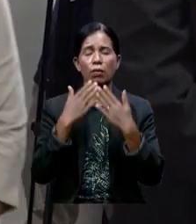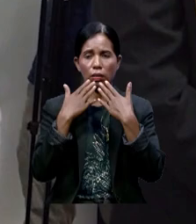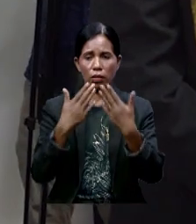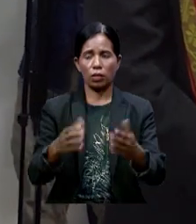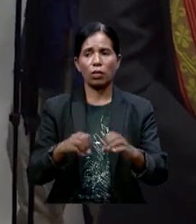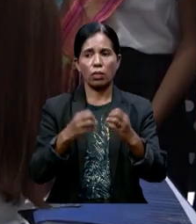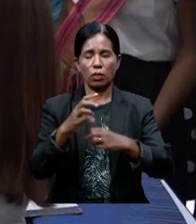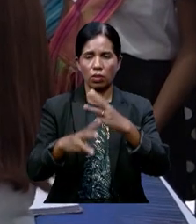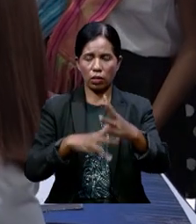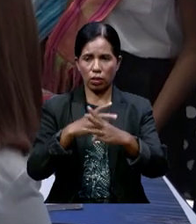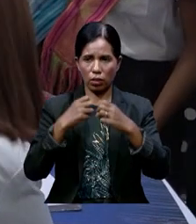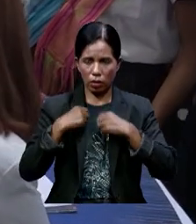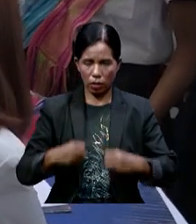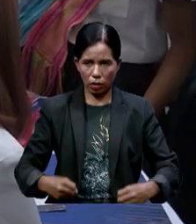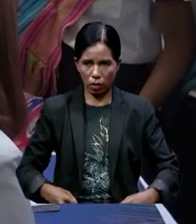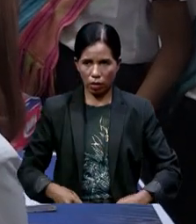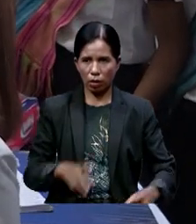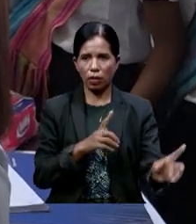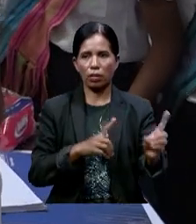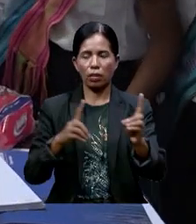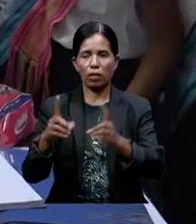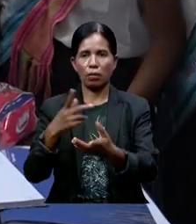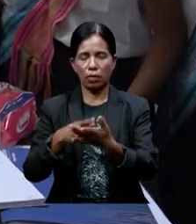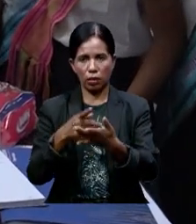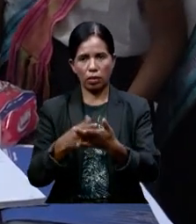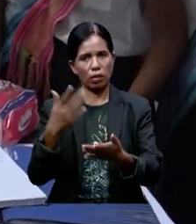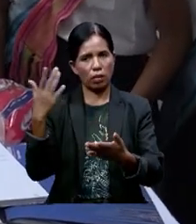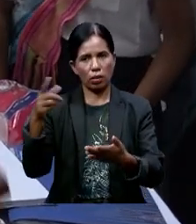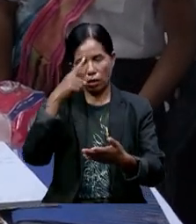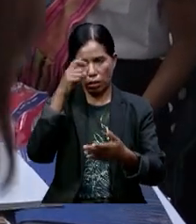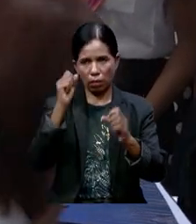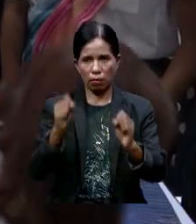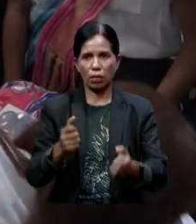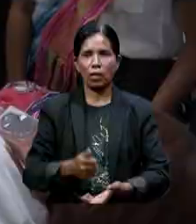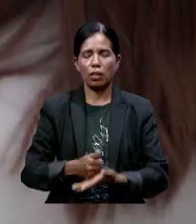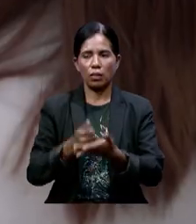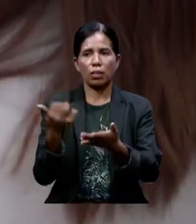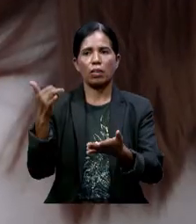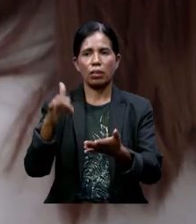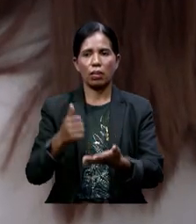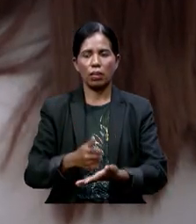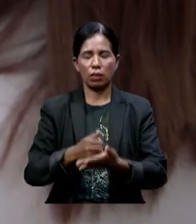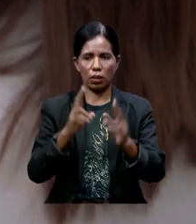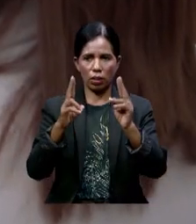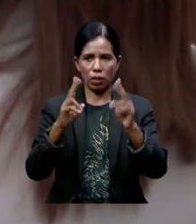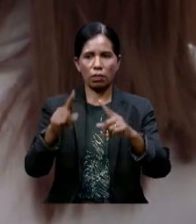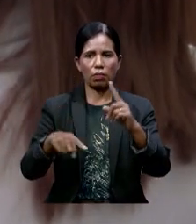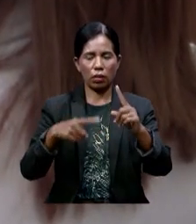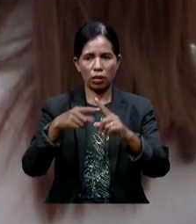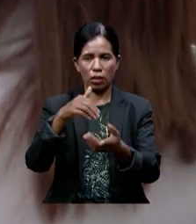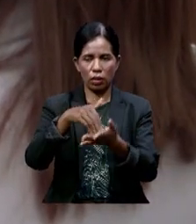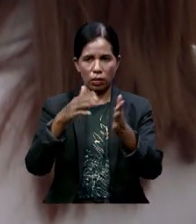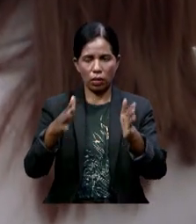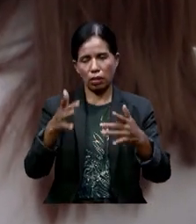Organização Mundial Saúde de bem que implementa o projeto refere também bele facilita sira atu atende la lais ben hira estudante